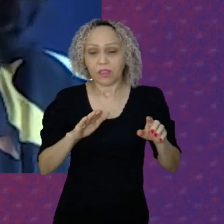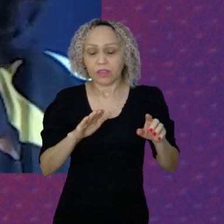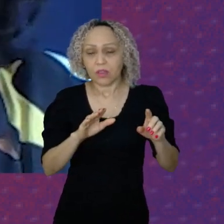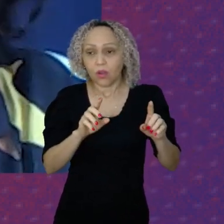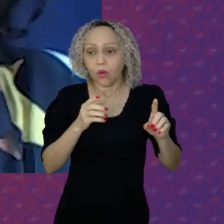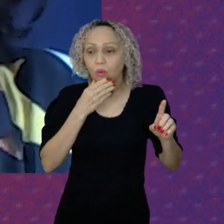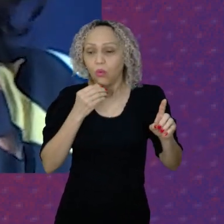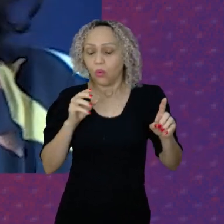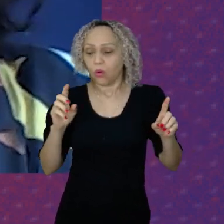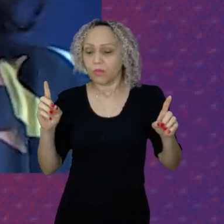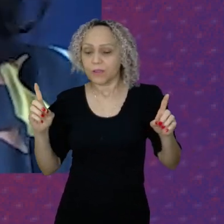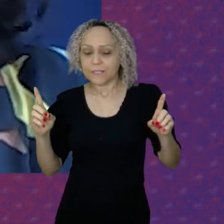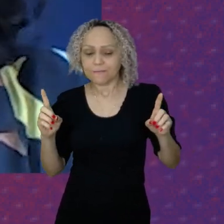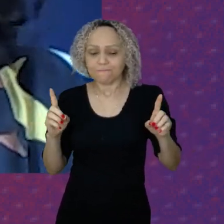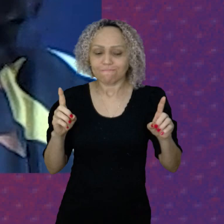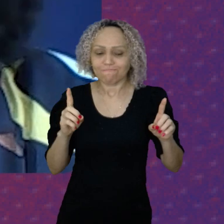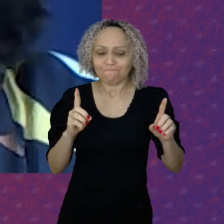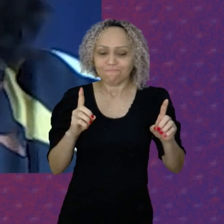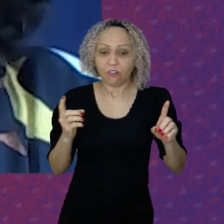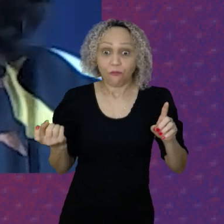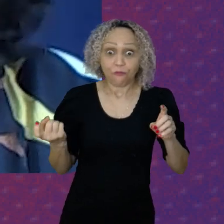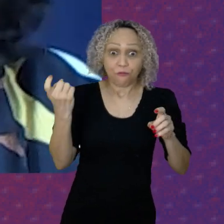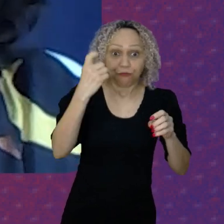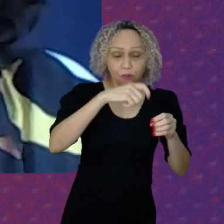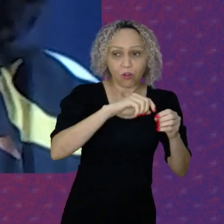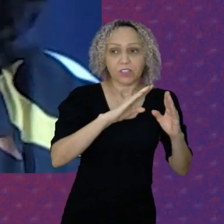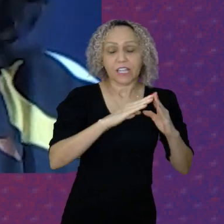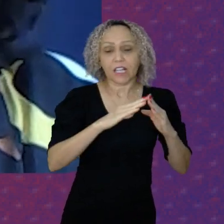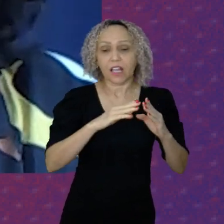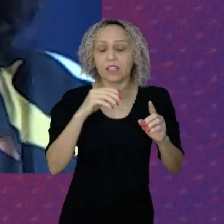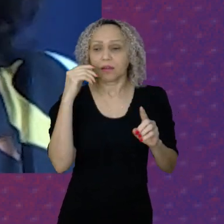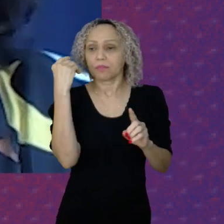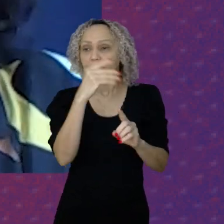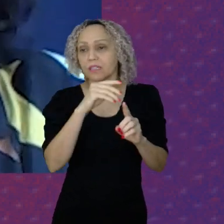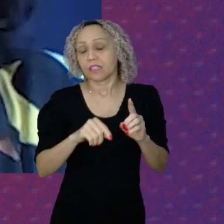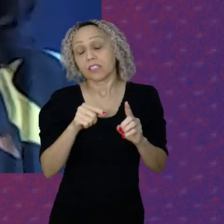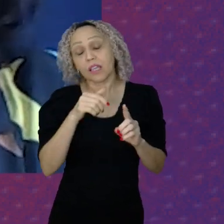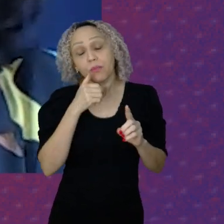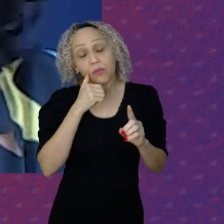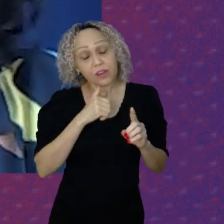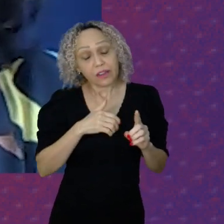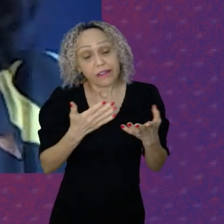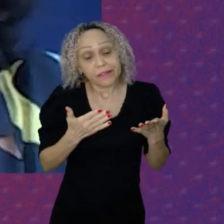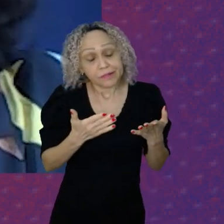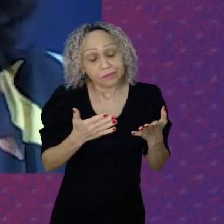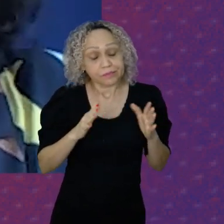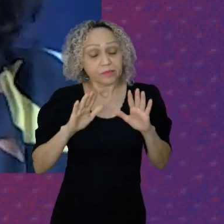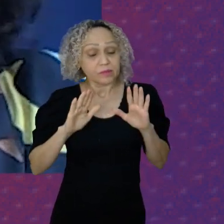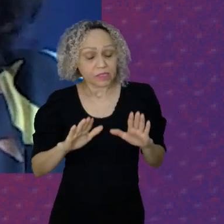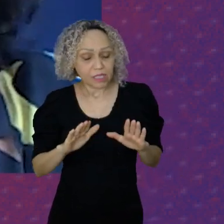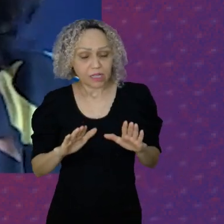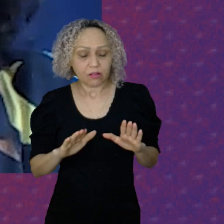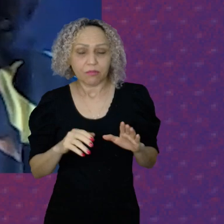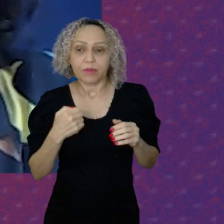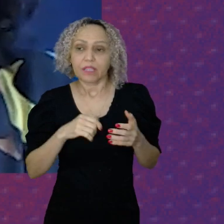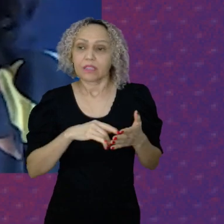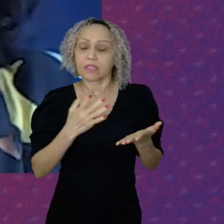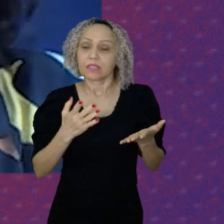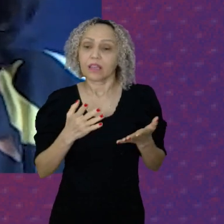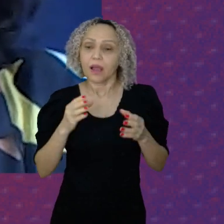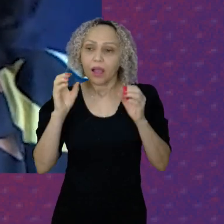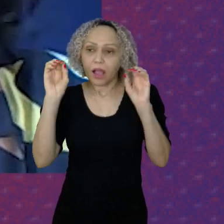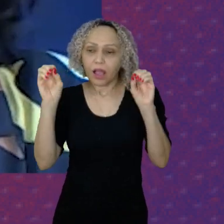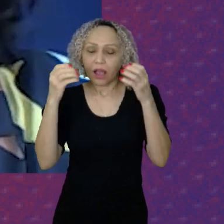nenhum respaldo. E aqui em Curitiba tem funcionado muito bem. Existe o chamado botão